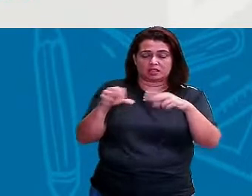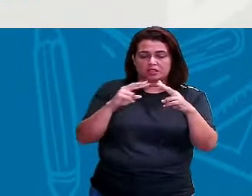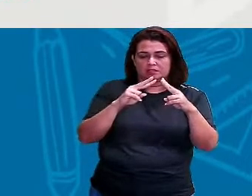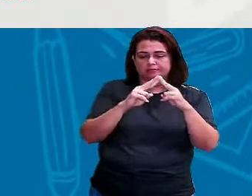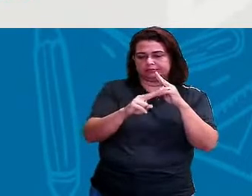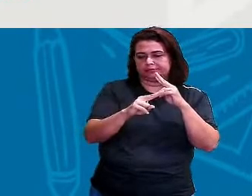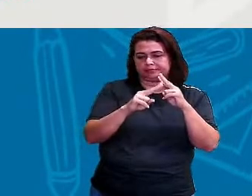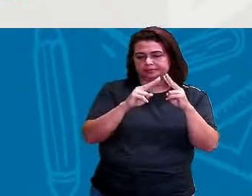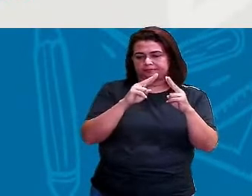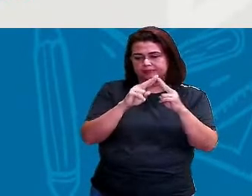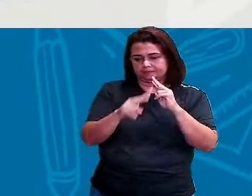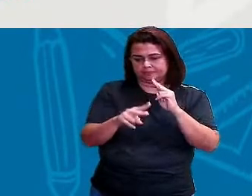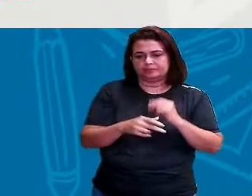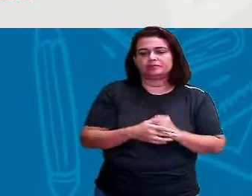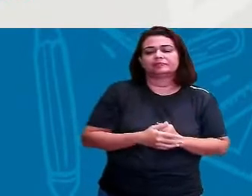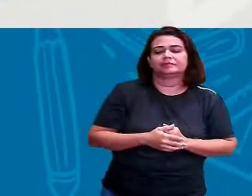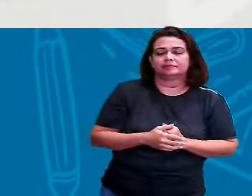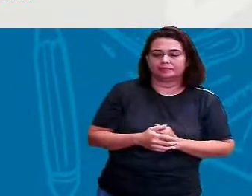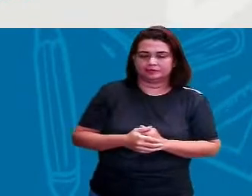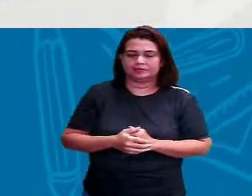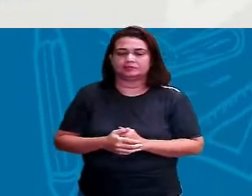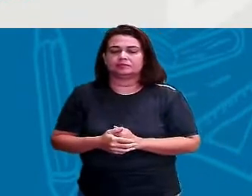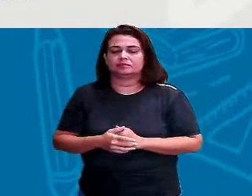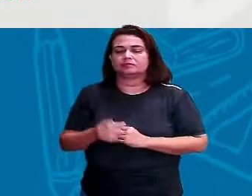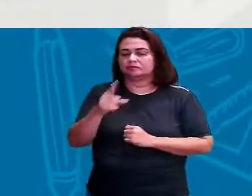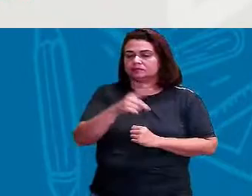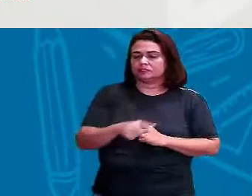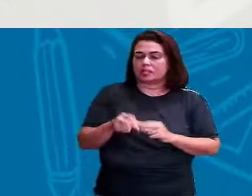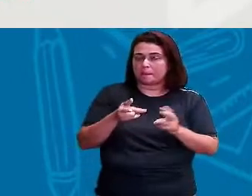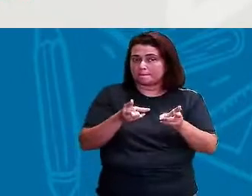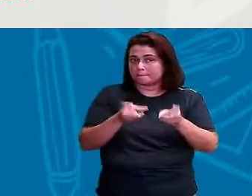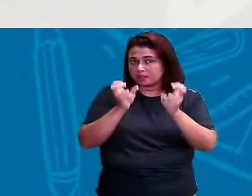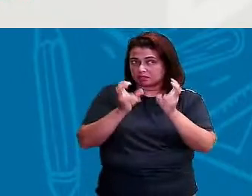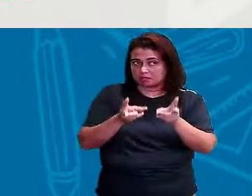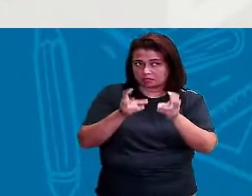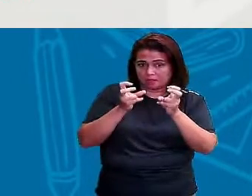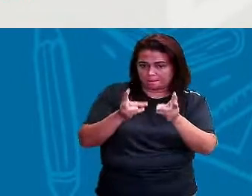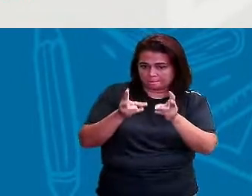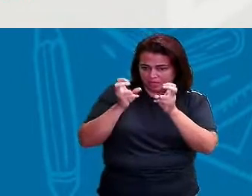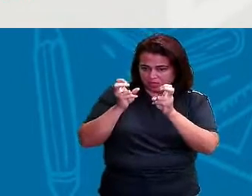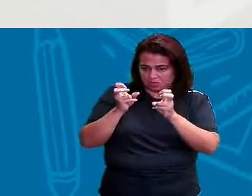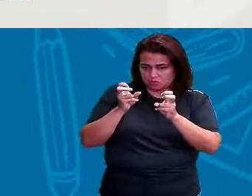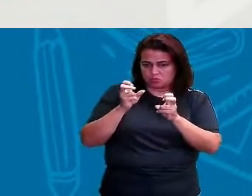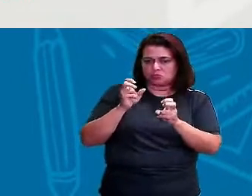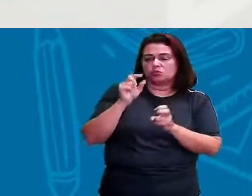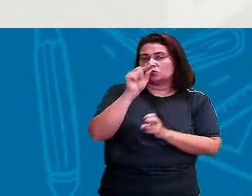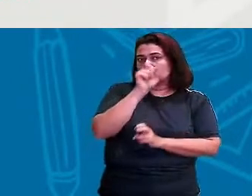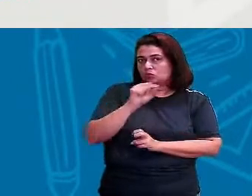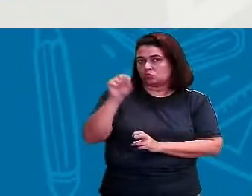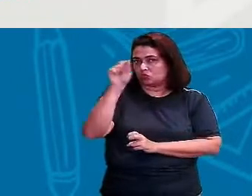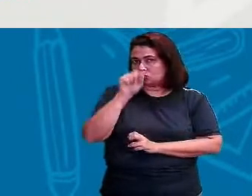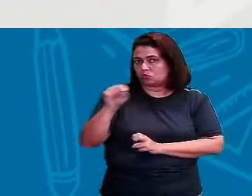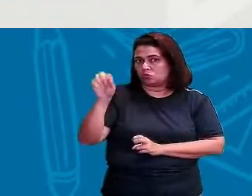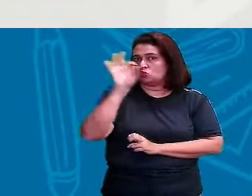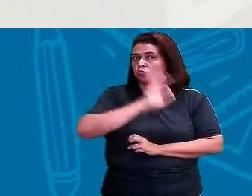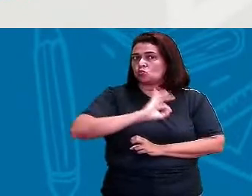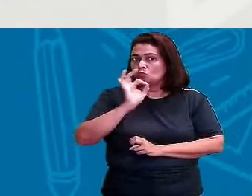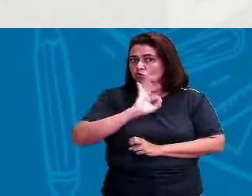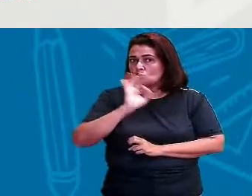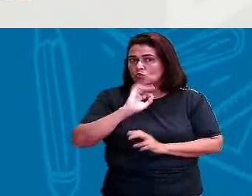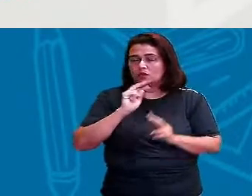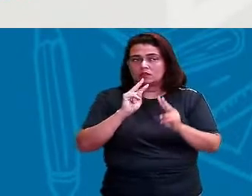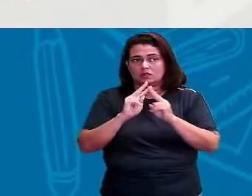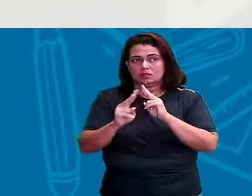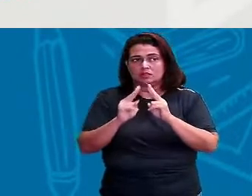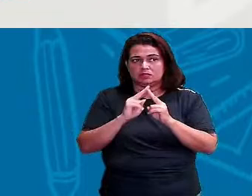número ímpar. Isso. Pode observar que os outros números que a gente não circulou, que são os números